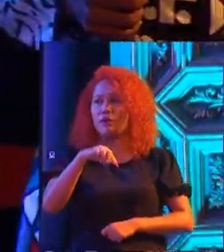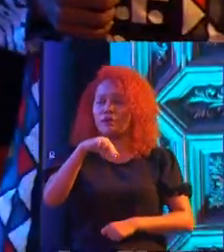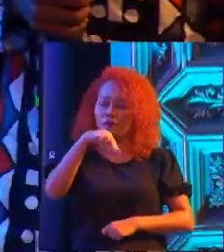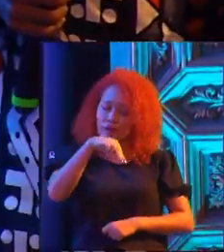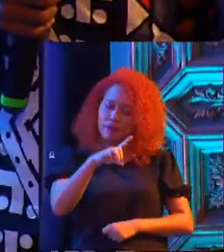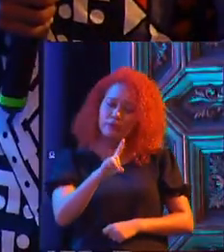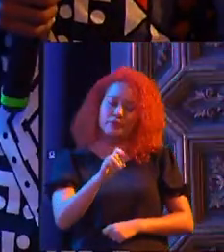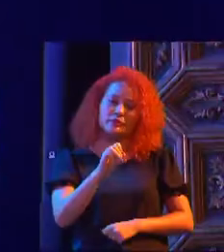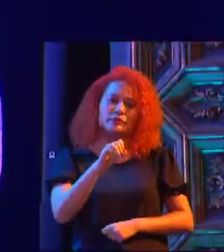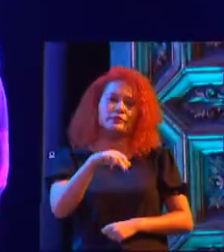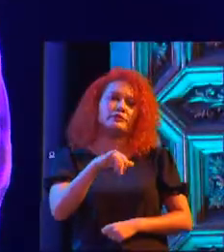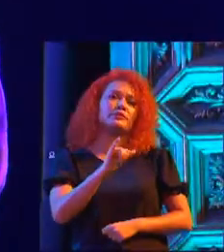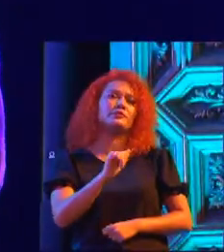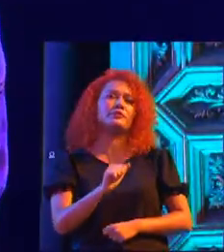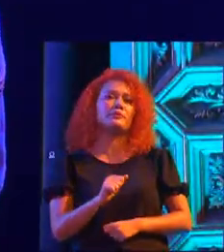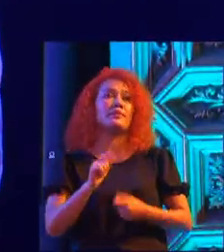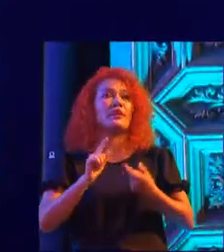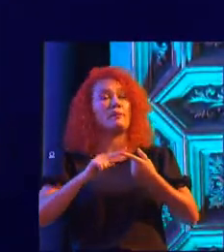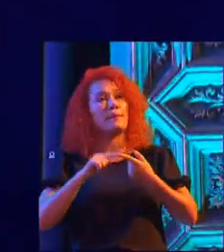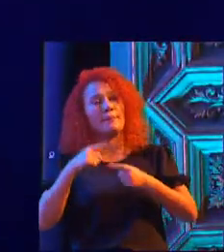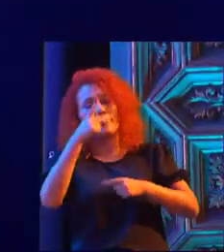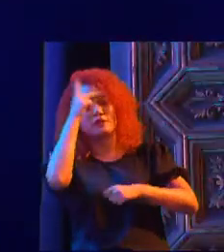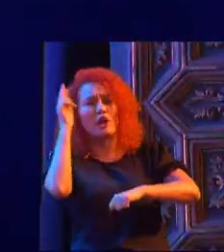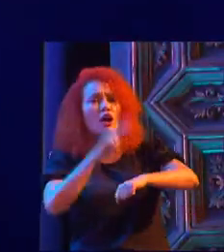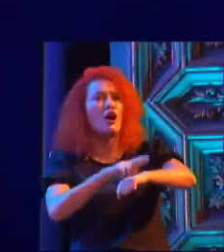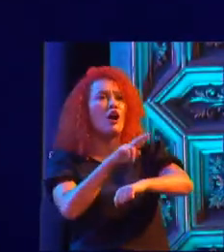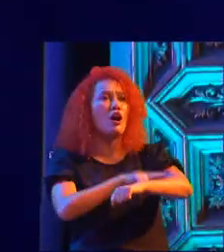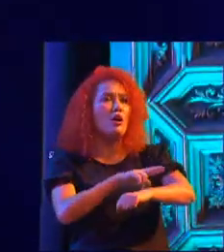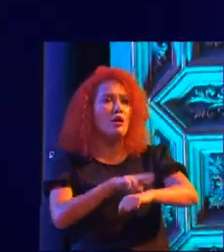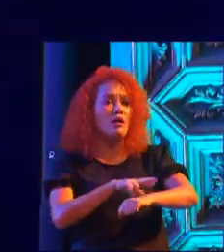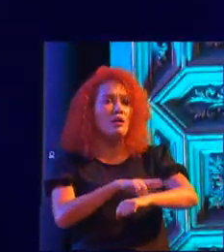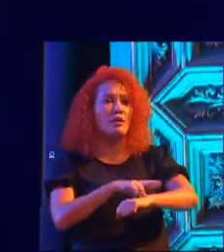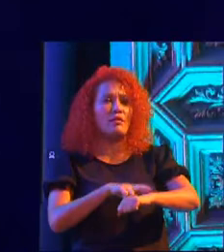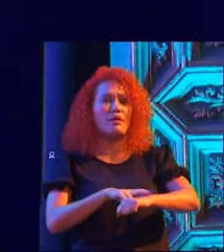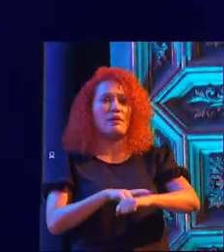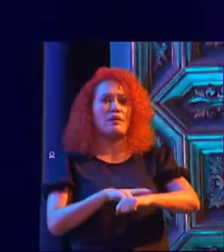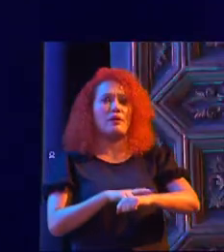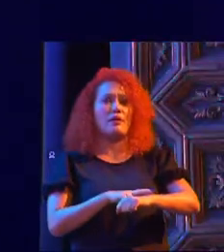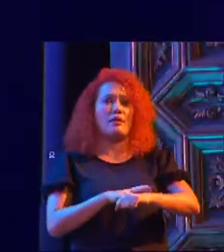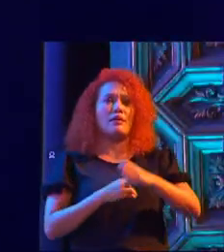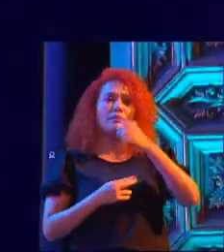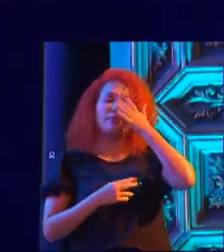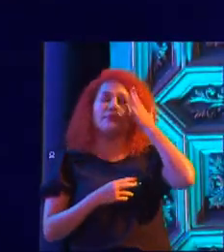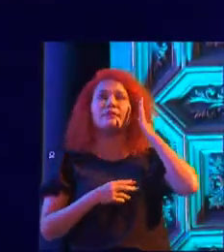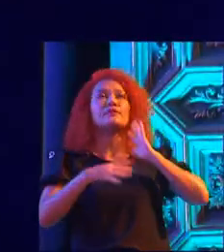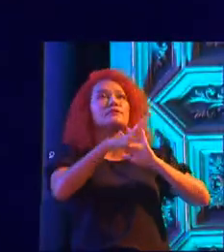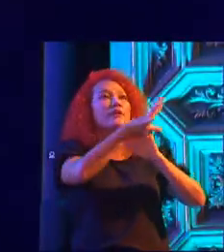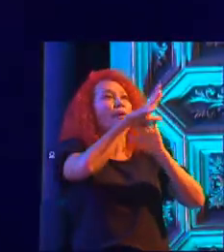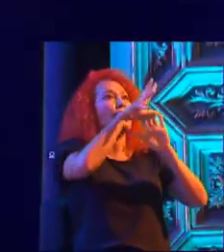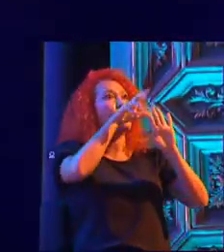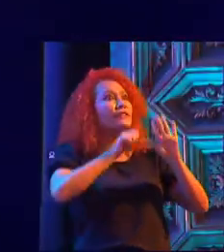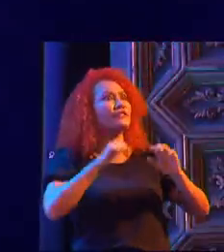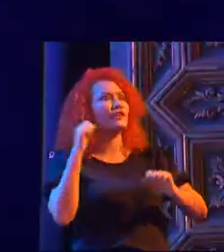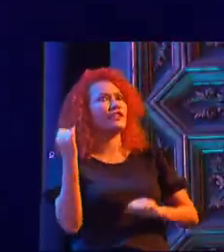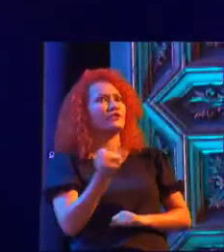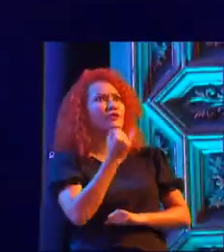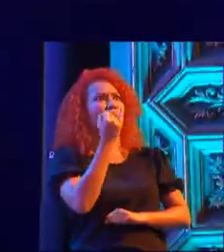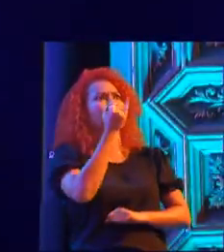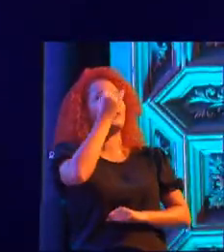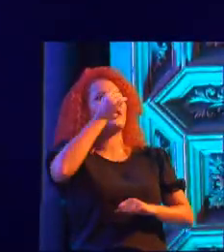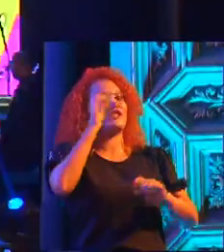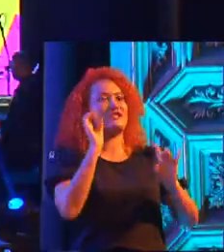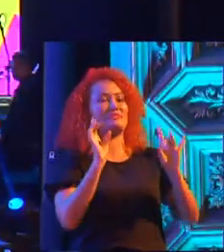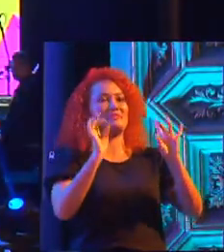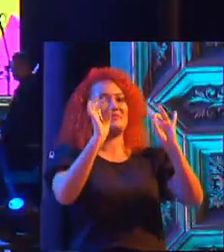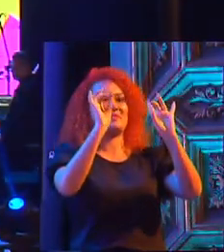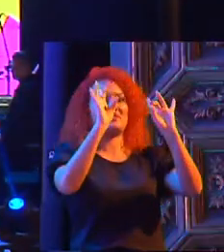dos companheiros de Roraima, de toda essa Amazônia tão especial e tão importante, que